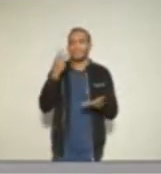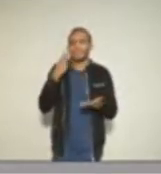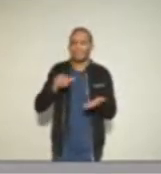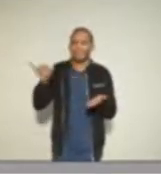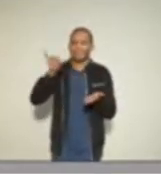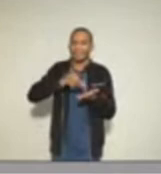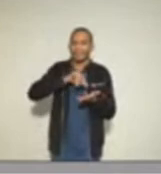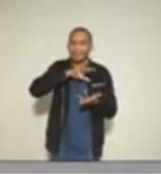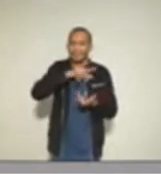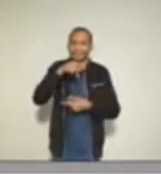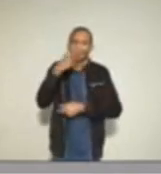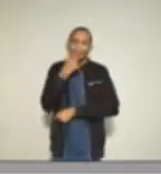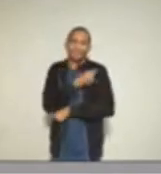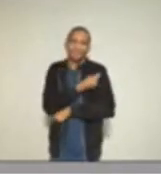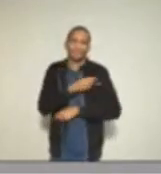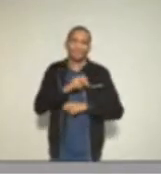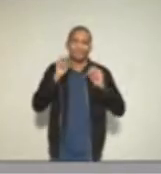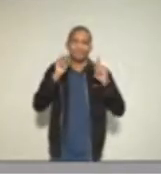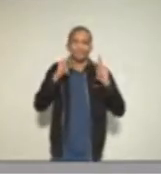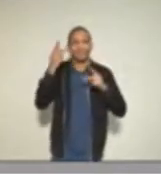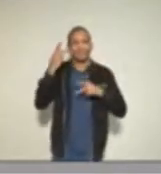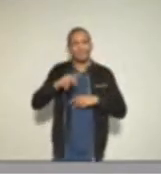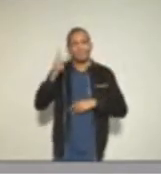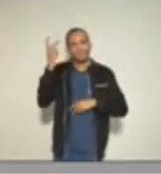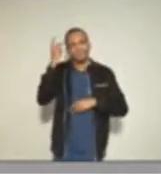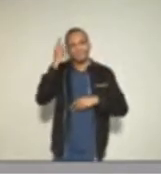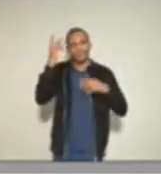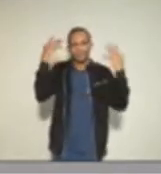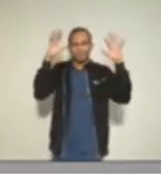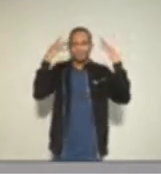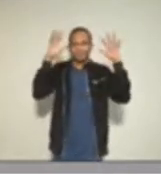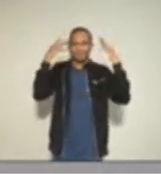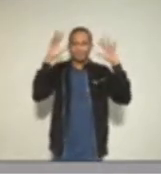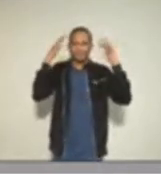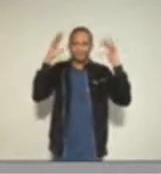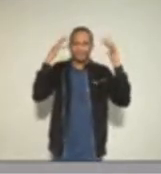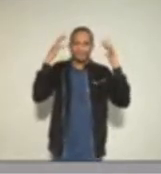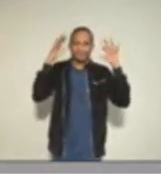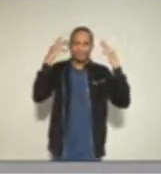capital mundial da vacina, a cidade de São Paulo.